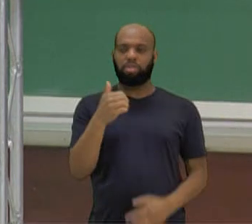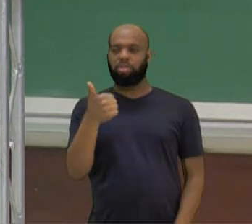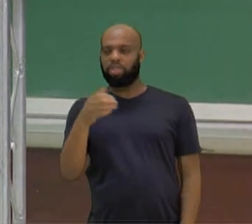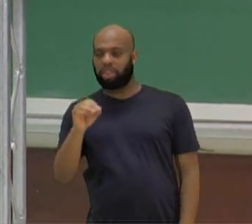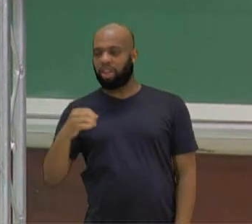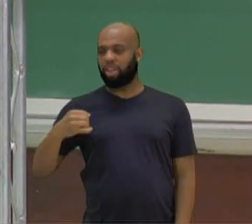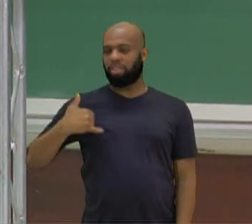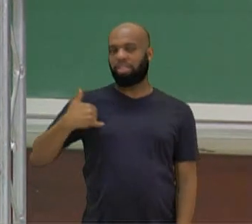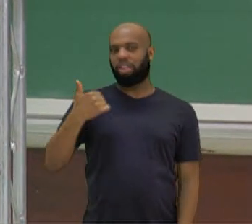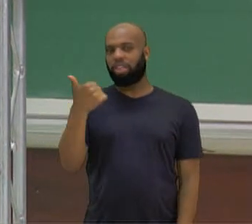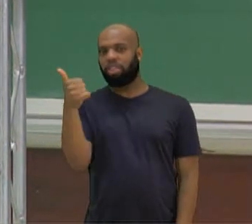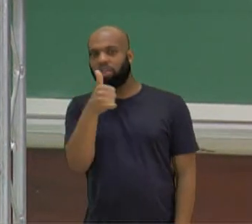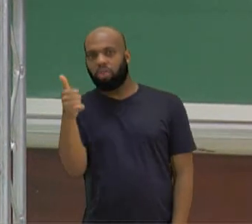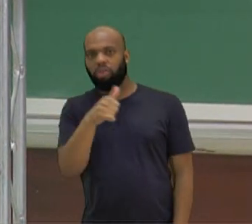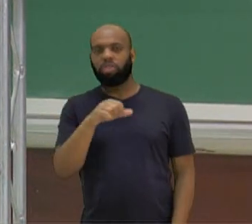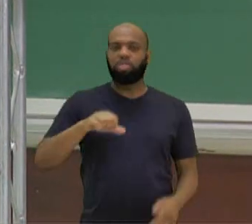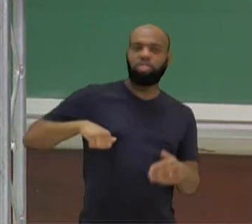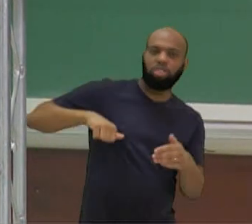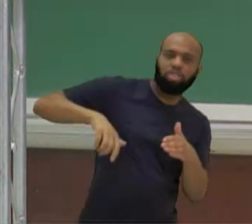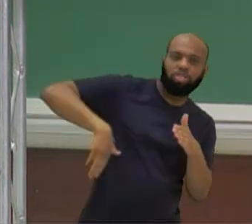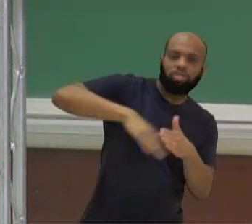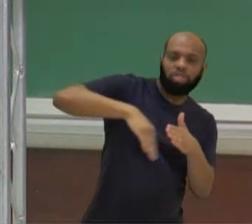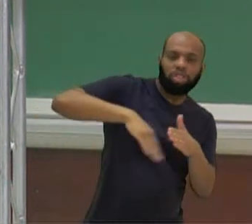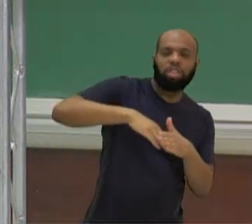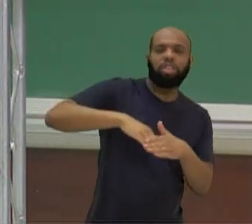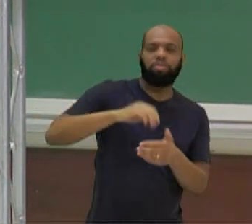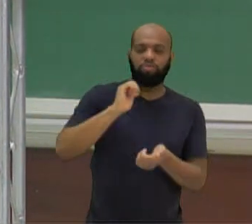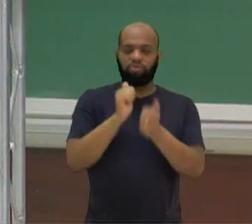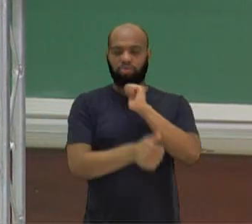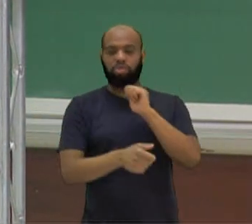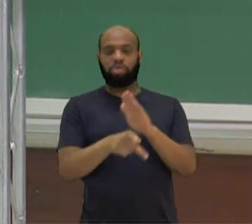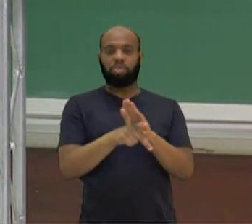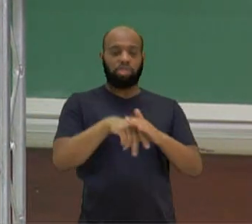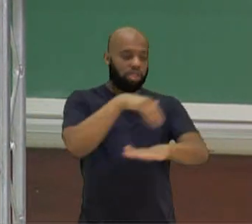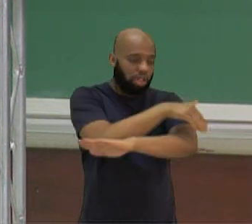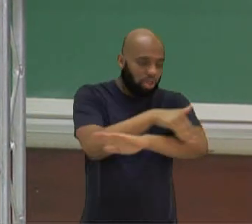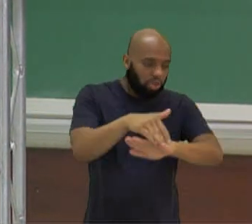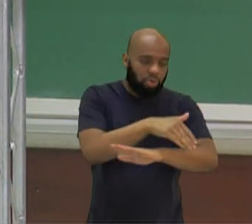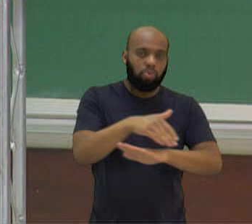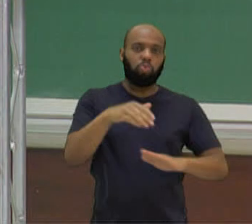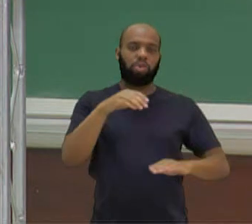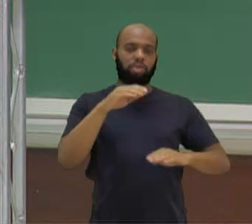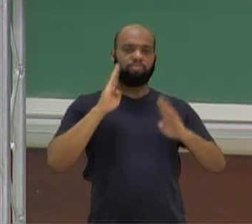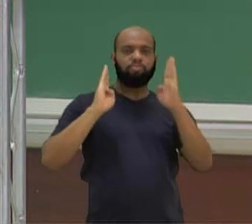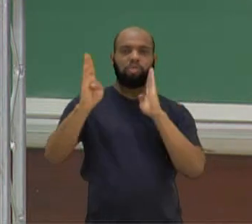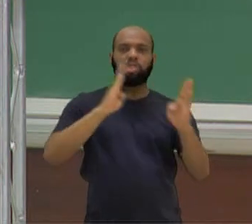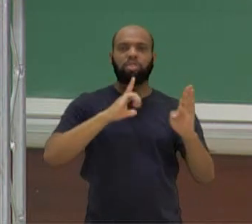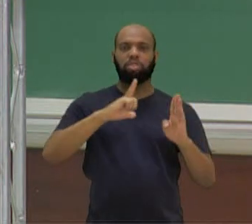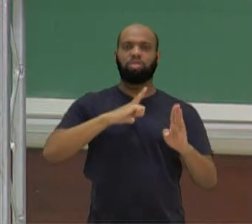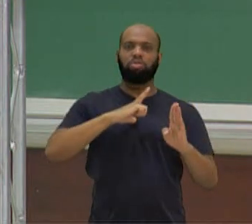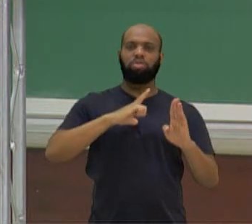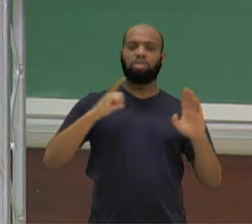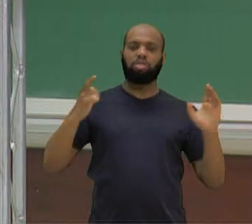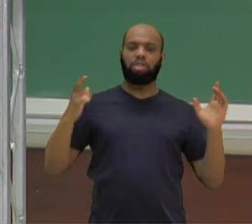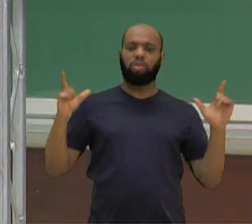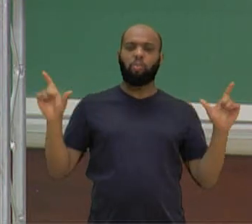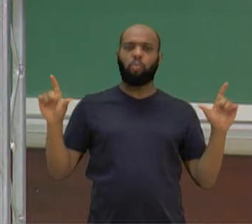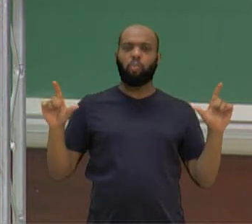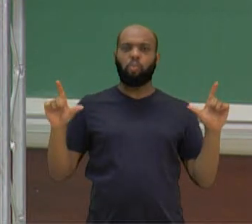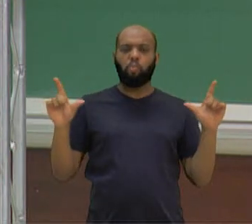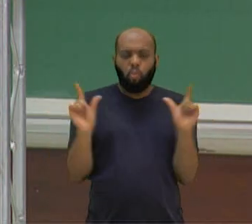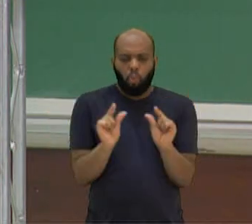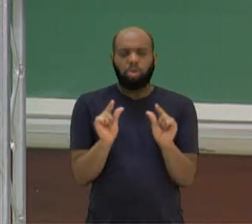futebol, né? Jogavam futebol na rua, num tempo que as ruas também tinham menos movimento de carro e que as cidades eram